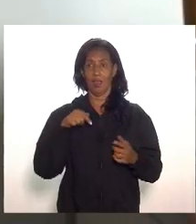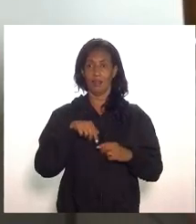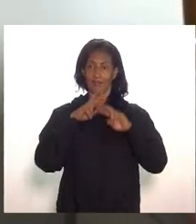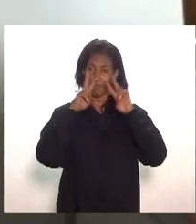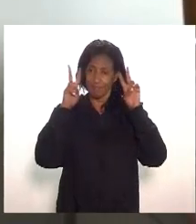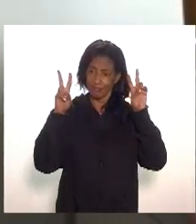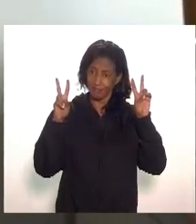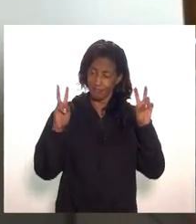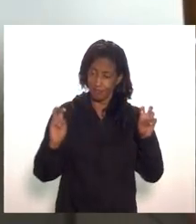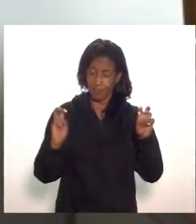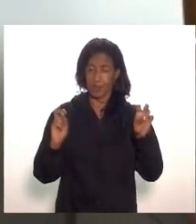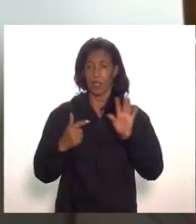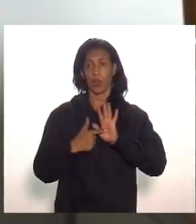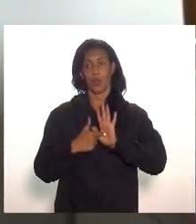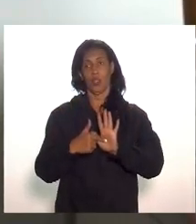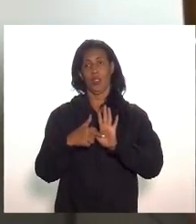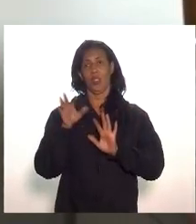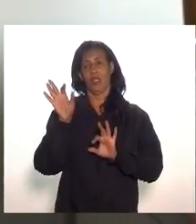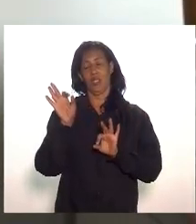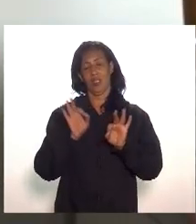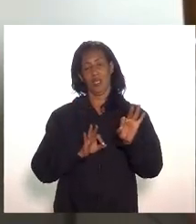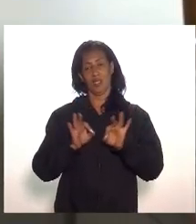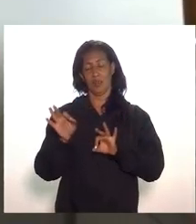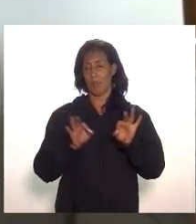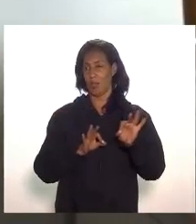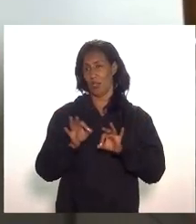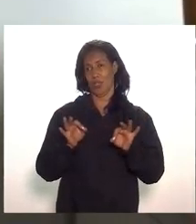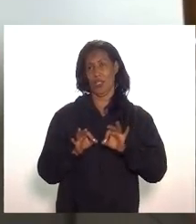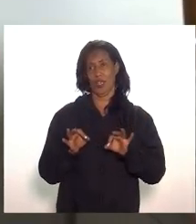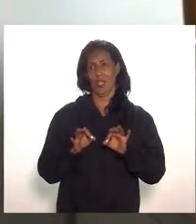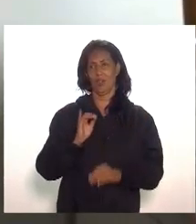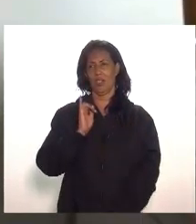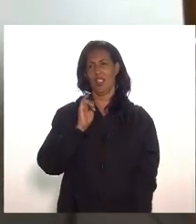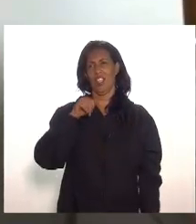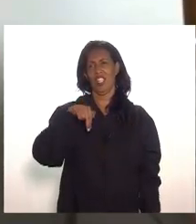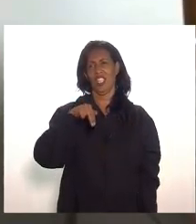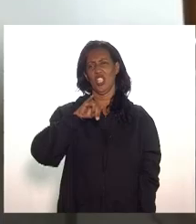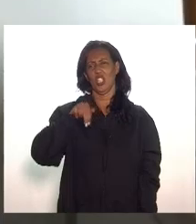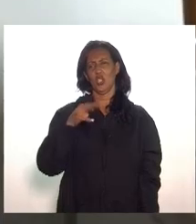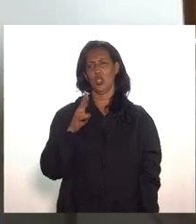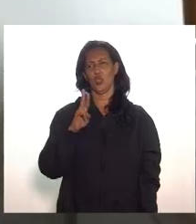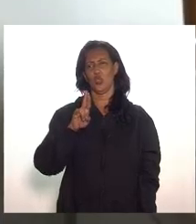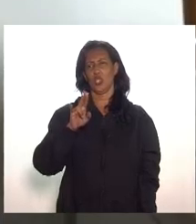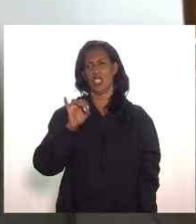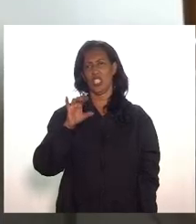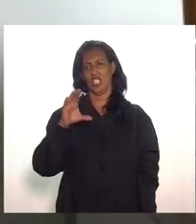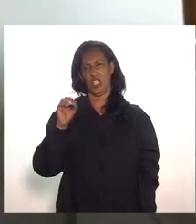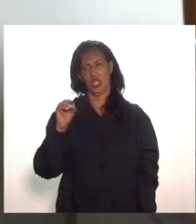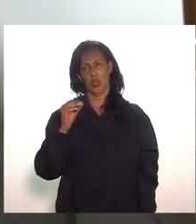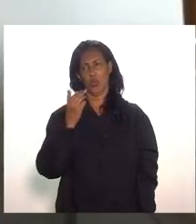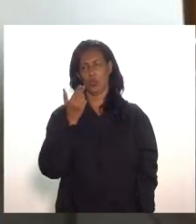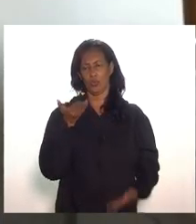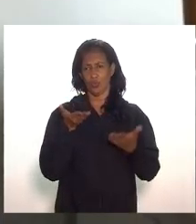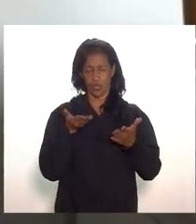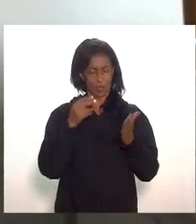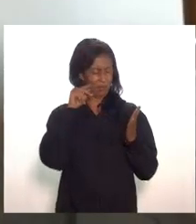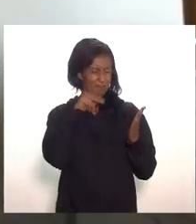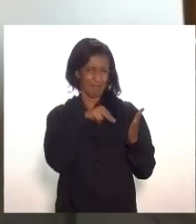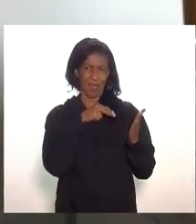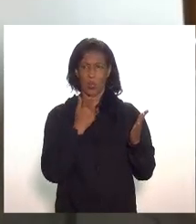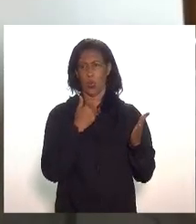que esse projeto de lei é injurídico, que no mérito como está não pode prosperar, mas